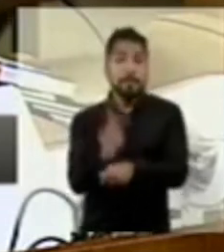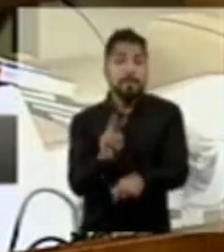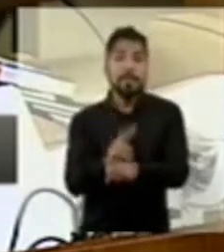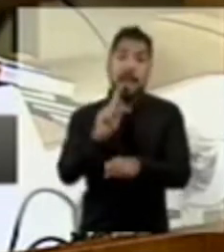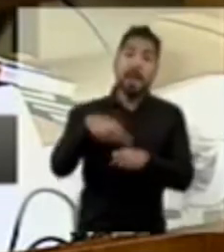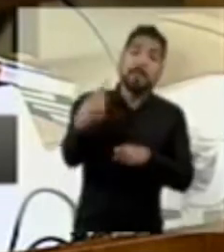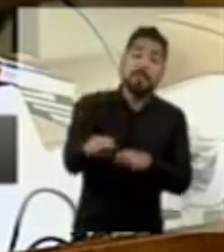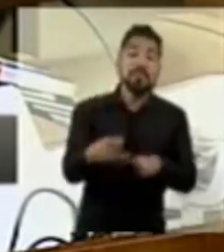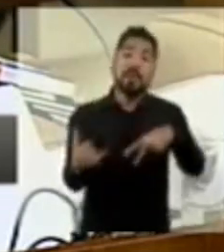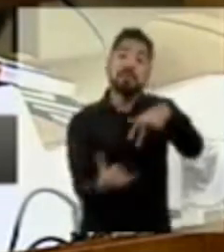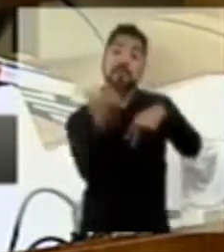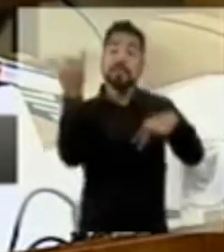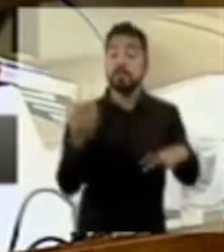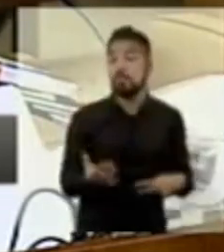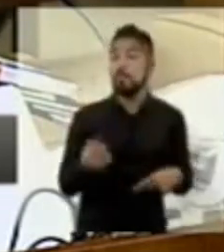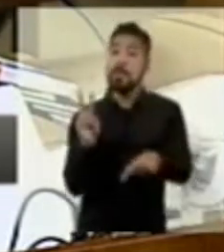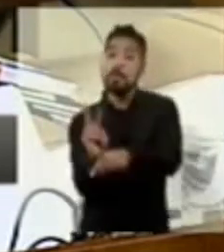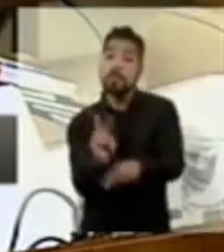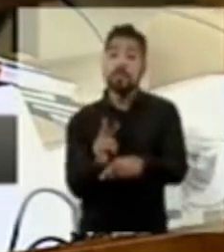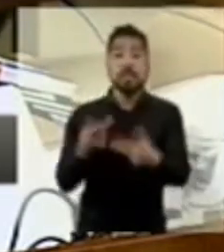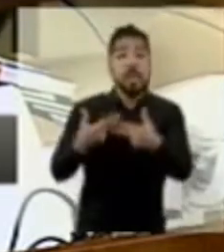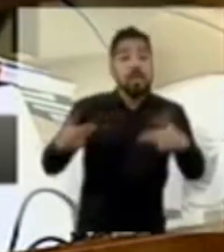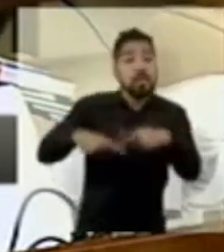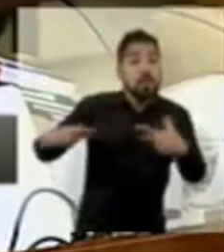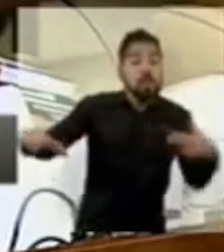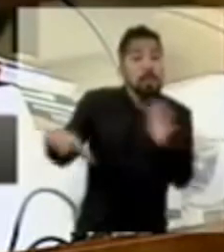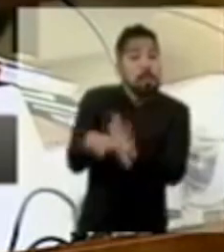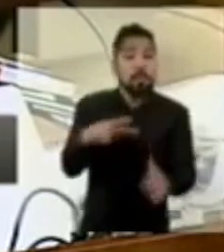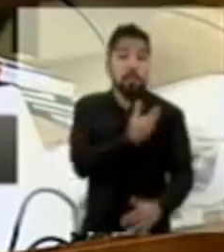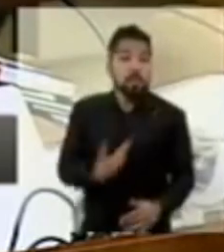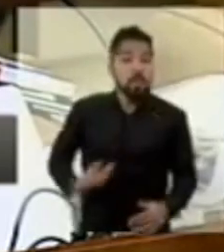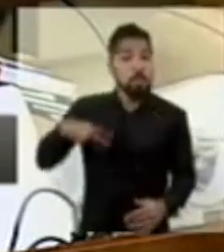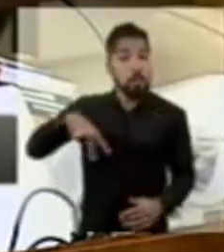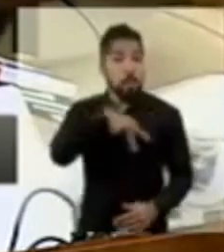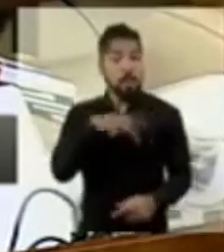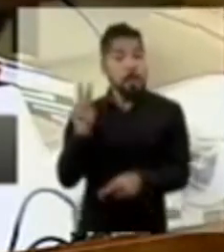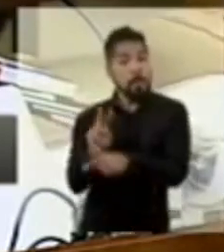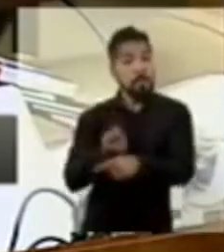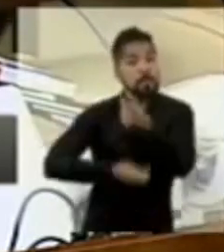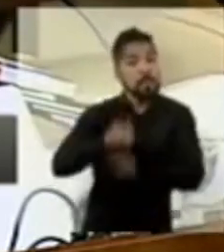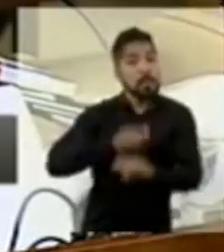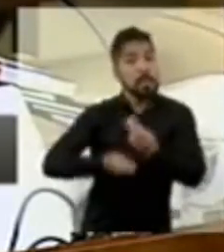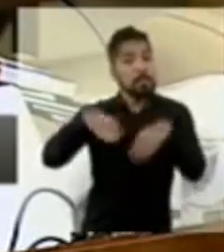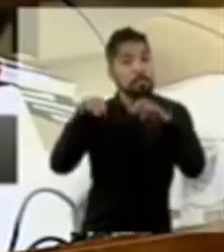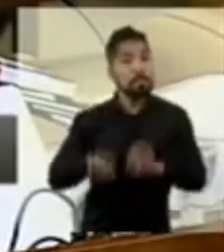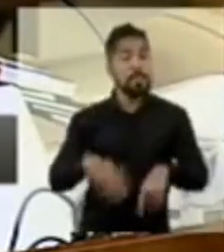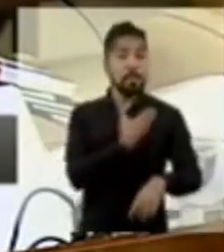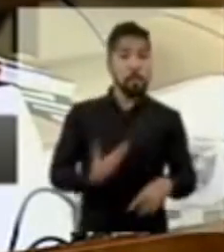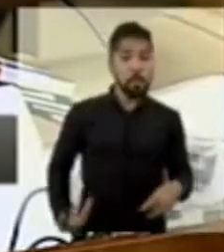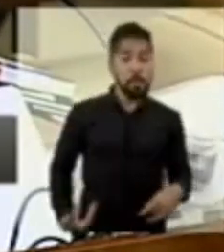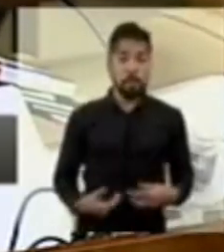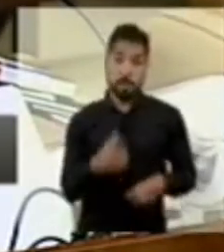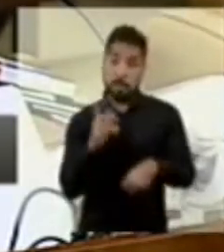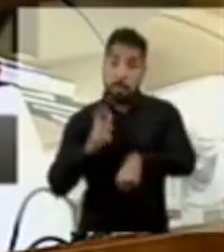próxima vítima é proteger o patrimônio público é proteger a probidade administrativa portanto no momento em que você